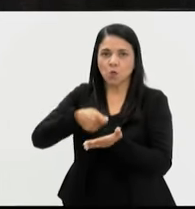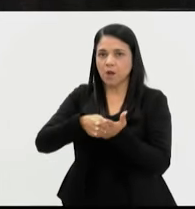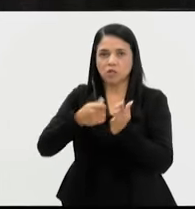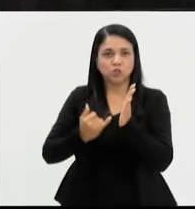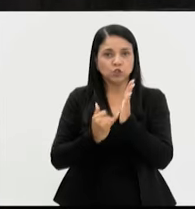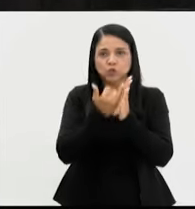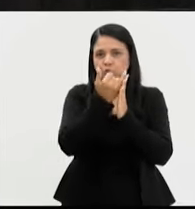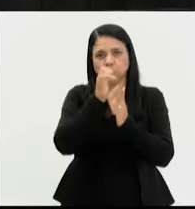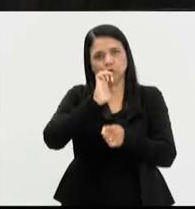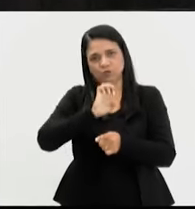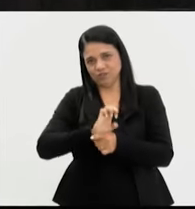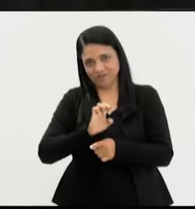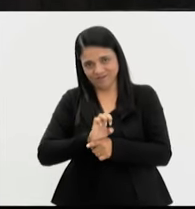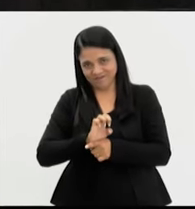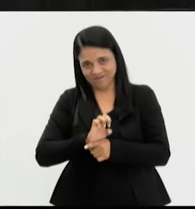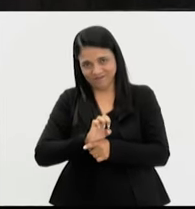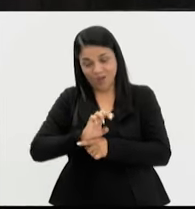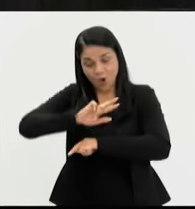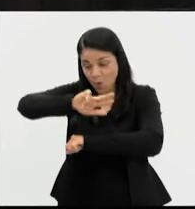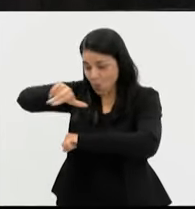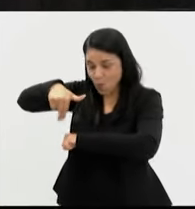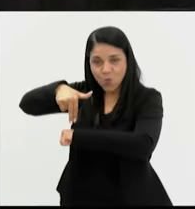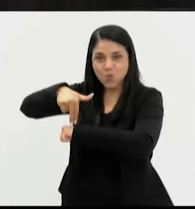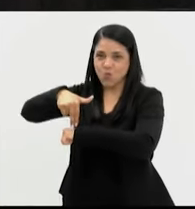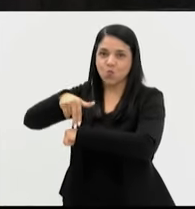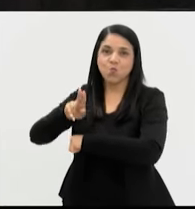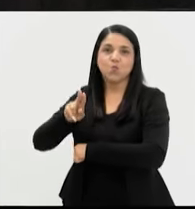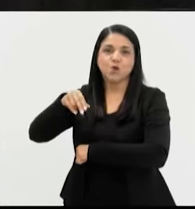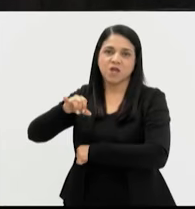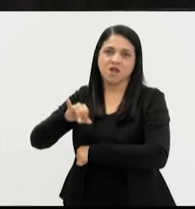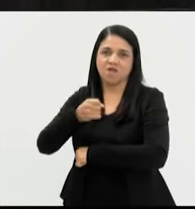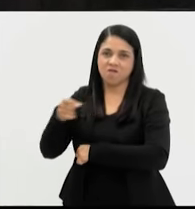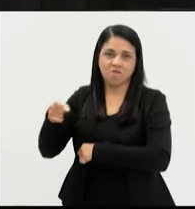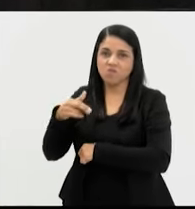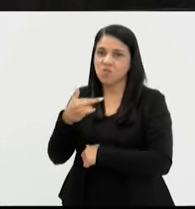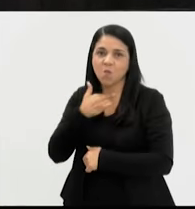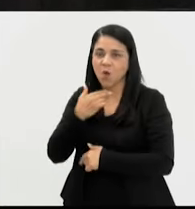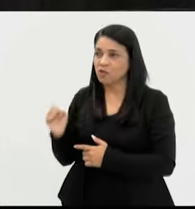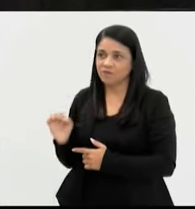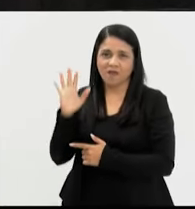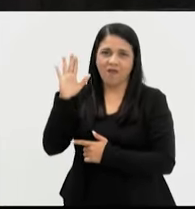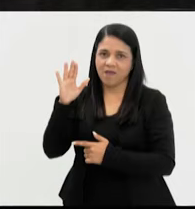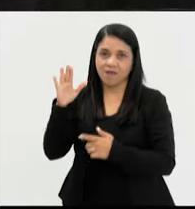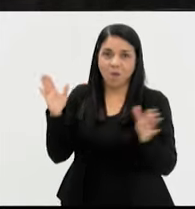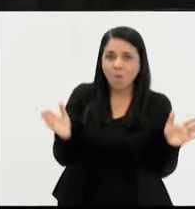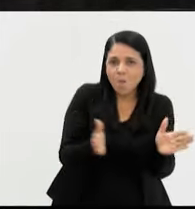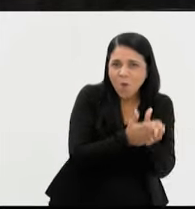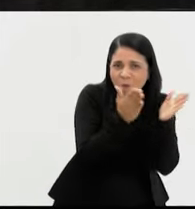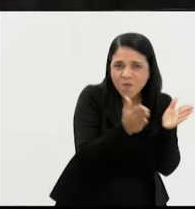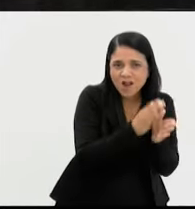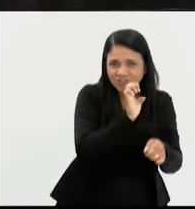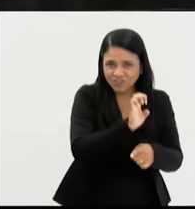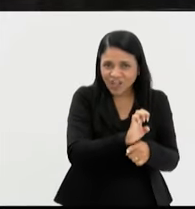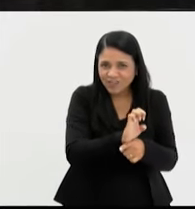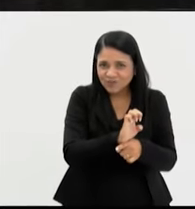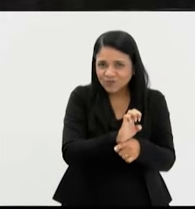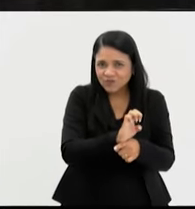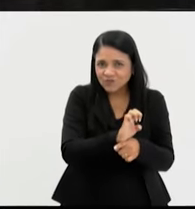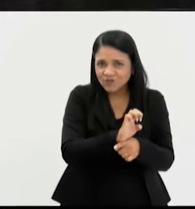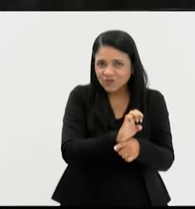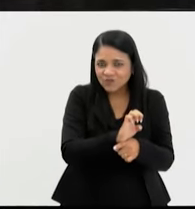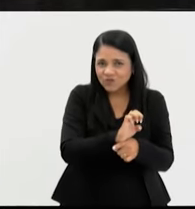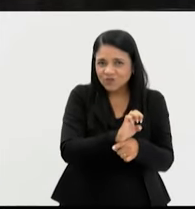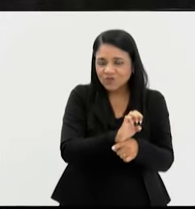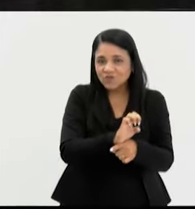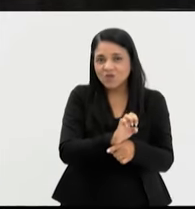Estados porque a união não pode enriquecer com o empobrecimento dos Estados porque tá perdendo